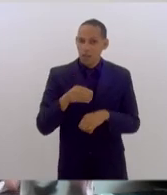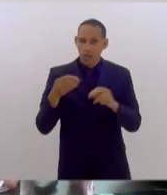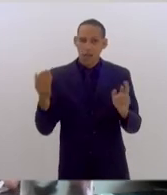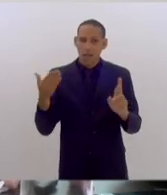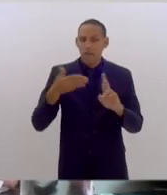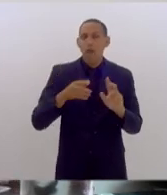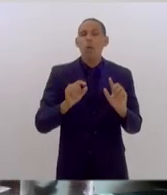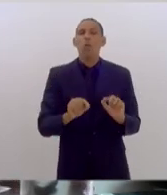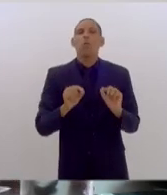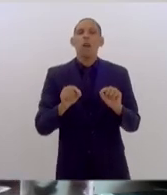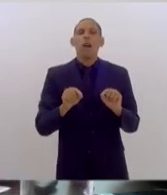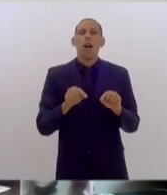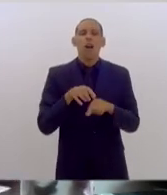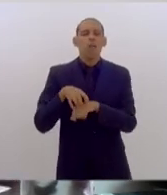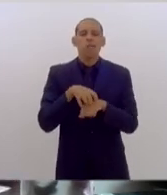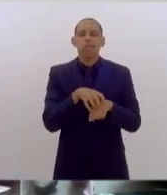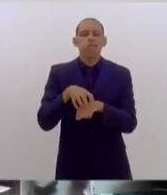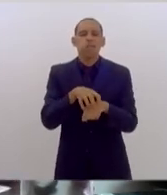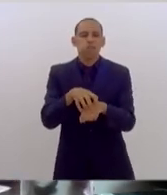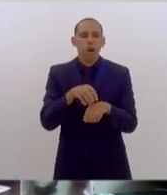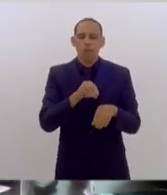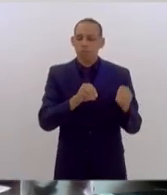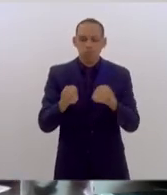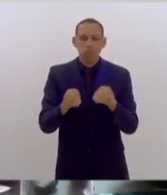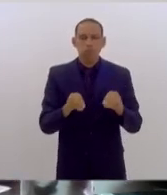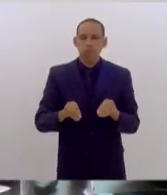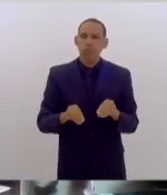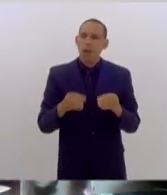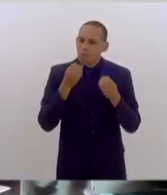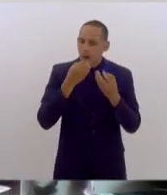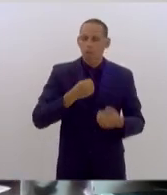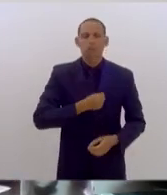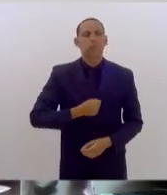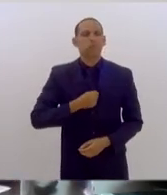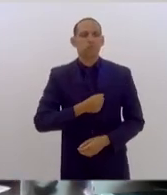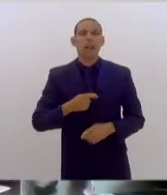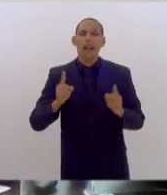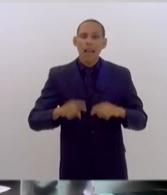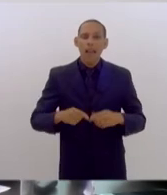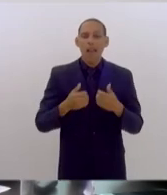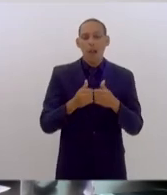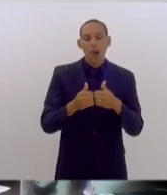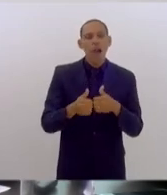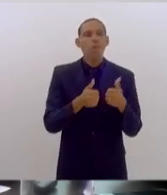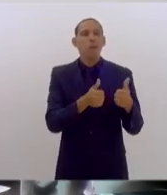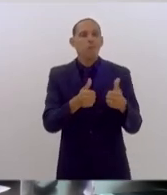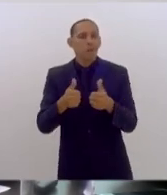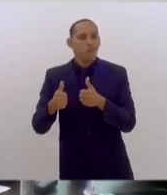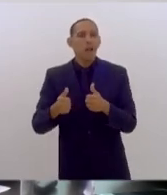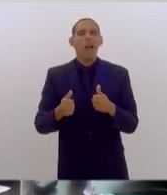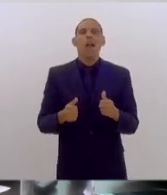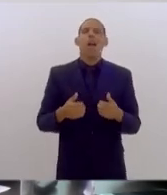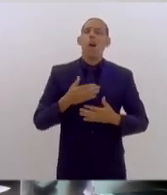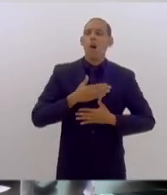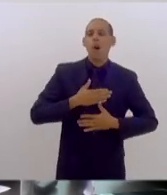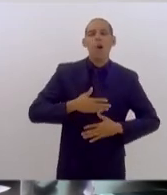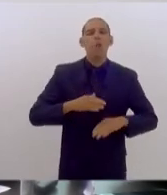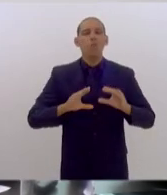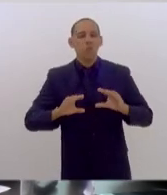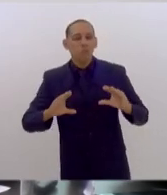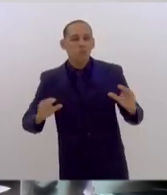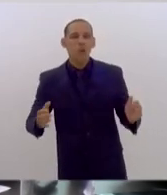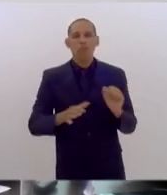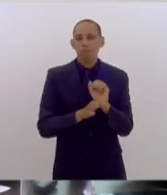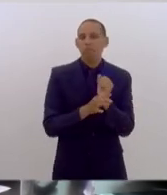diferença deslocamento satisfatório estão implicadas questões são regularidade do serviço de transporte público conforto Segurança acessibilidade e